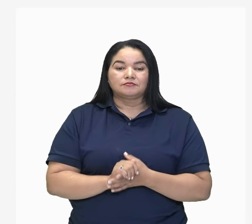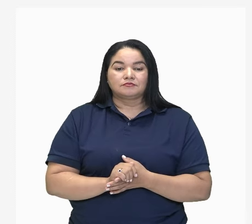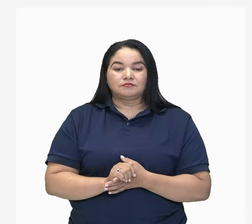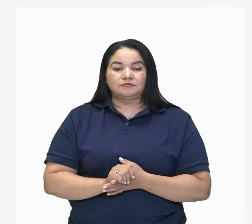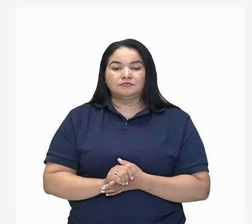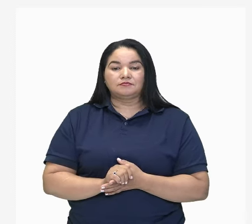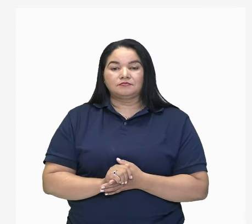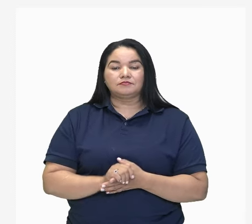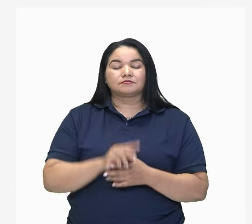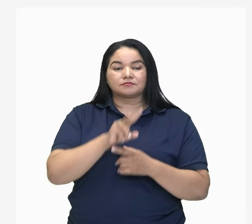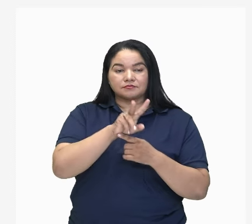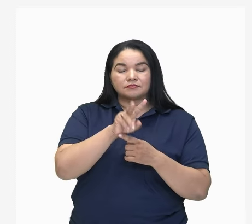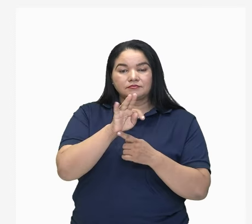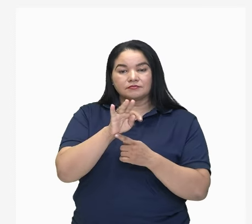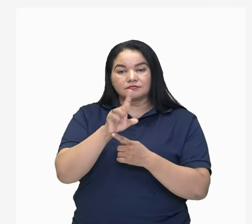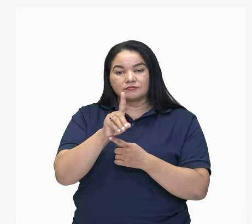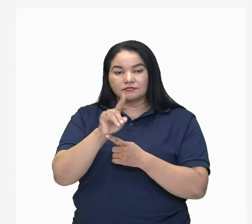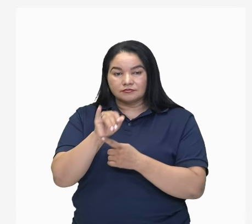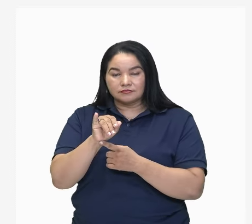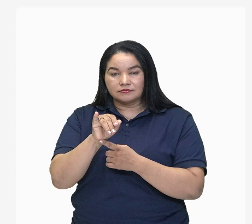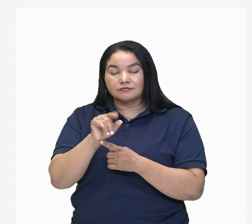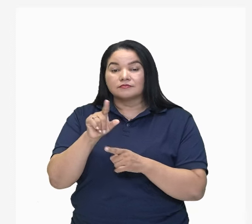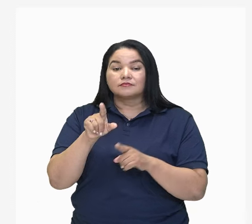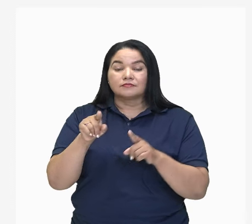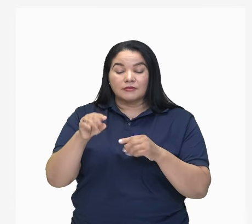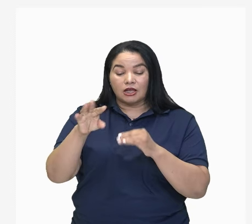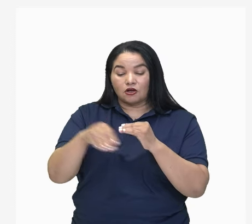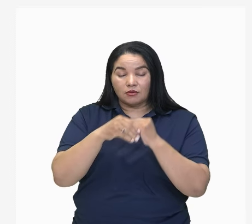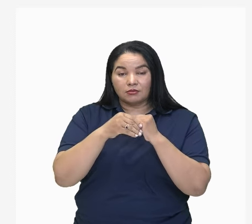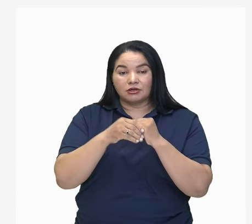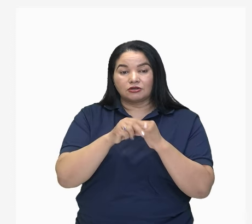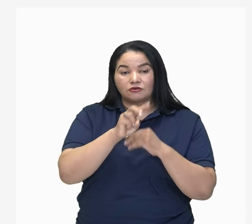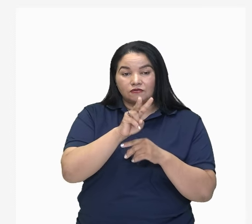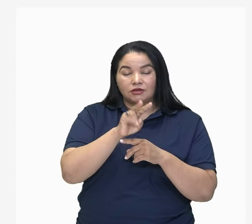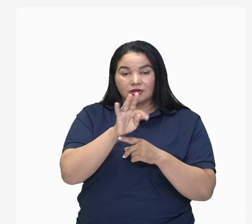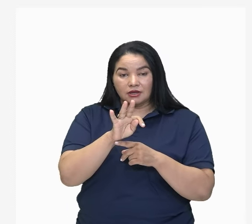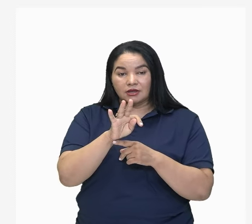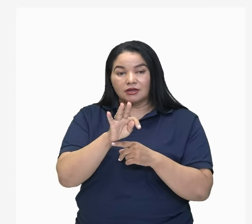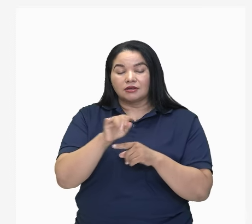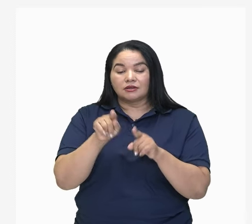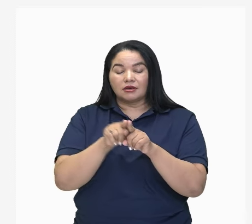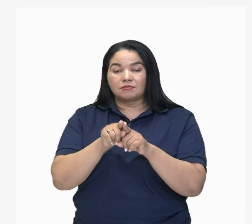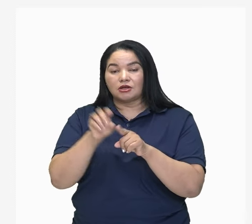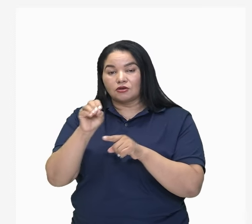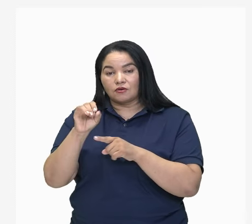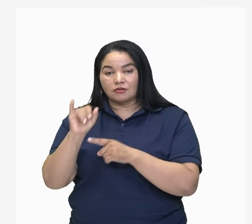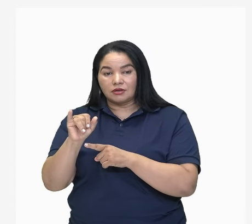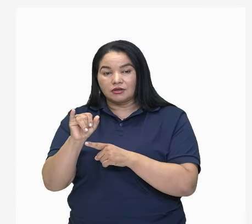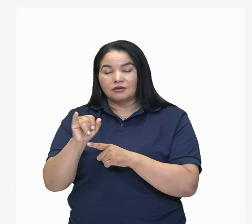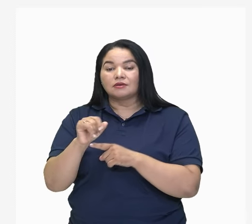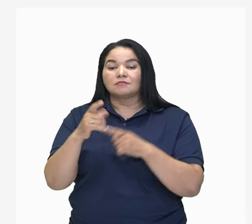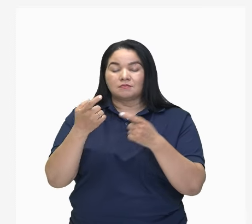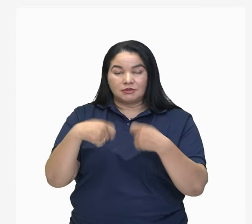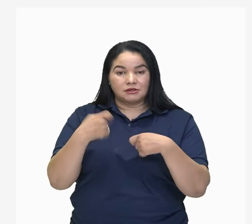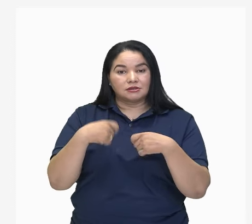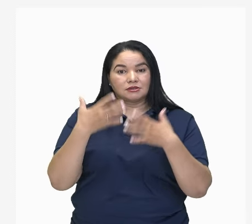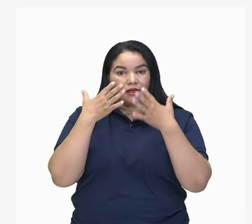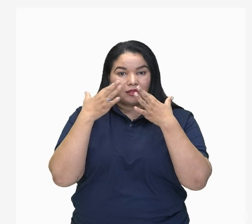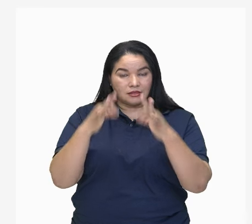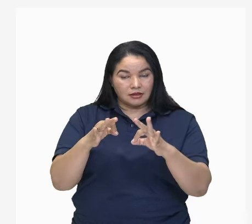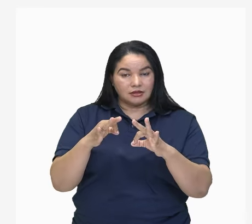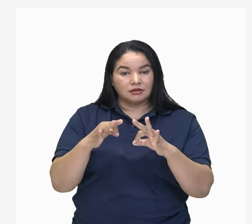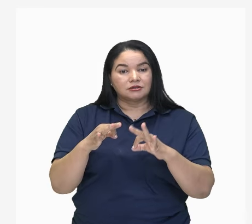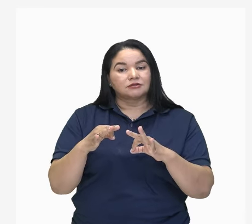caso de VTDI, ocorrerá a complementação com objeto direto e objeto indireto. Por isso, é necessário ficar atento